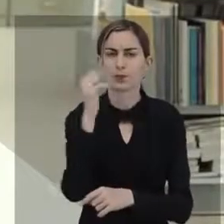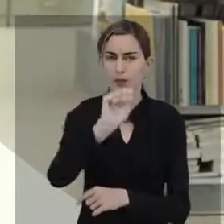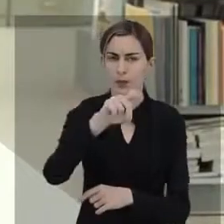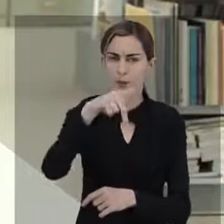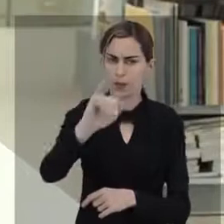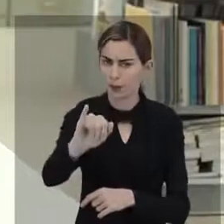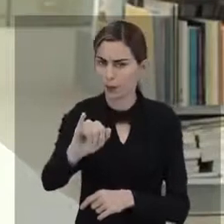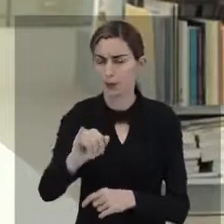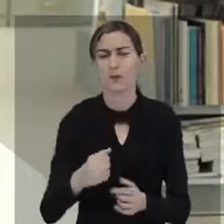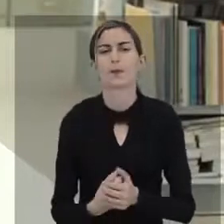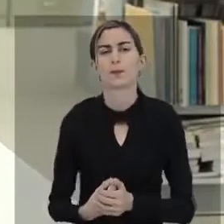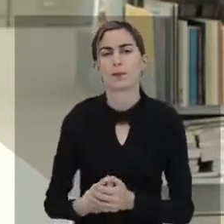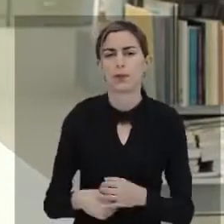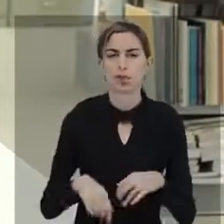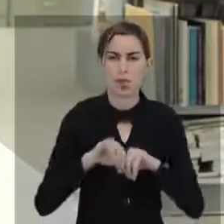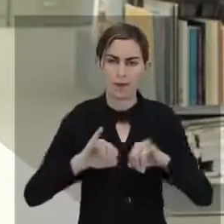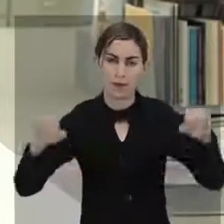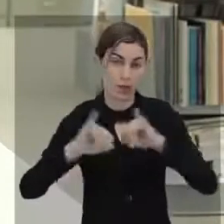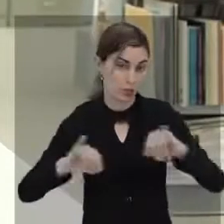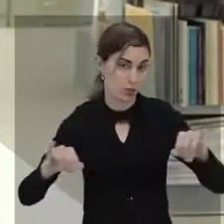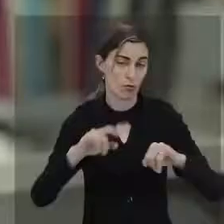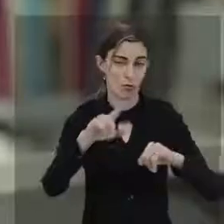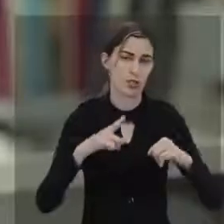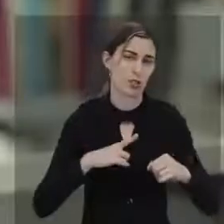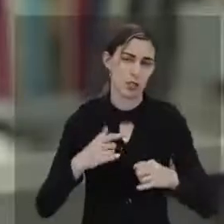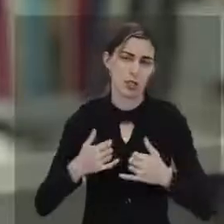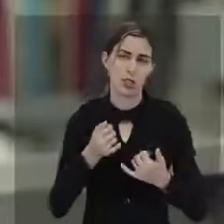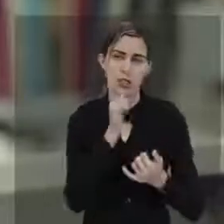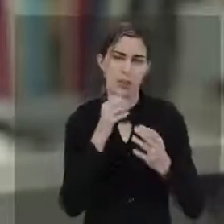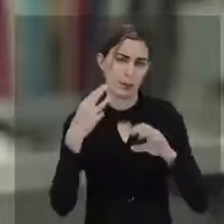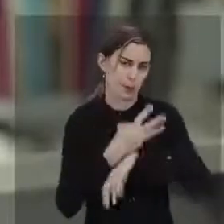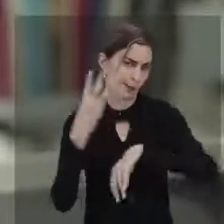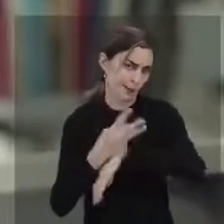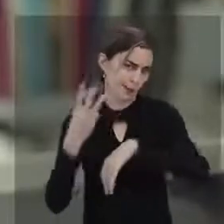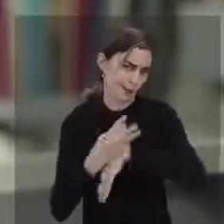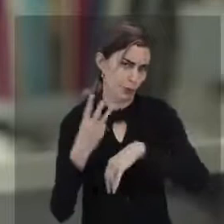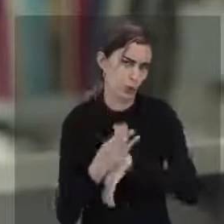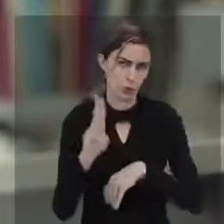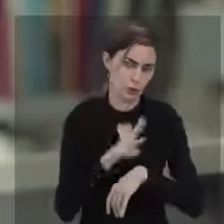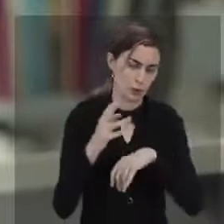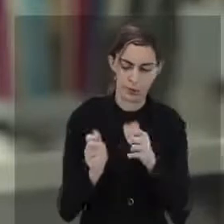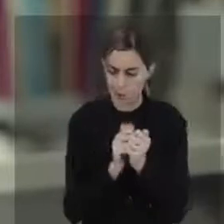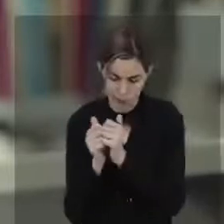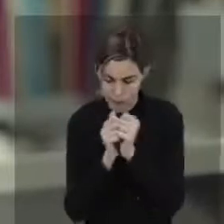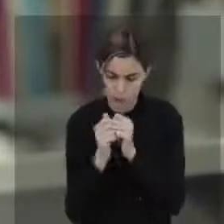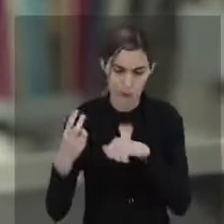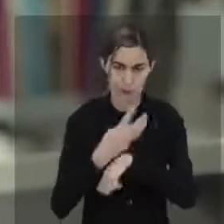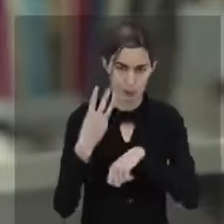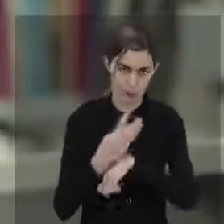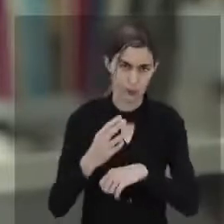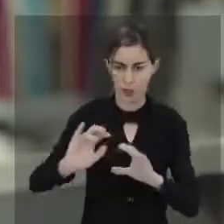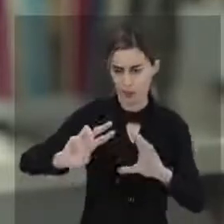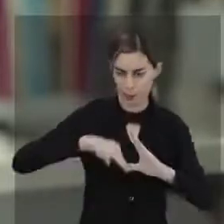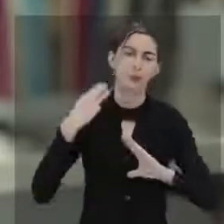API para notificação. Então, quando você está lá por exemplo, o WhatsApp, você está usando o WhatsApp e você recebe uma